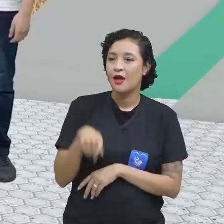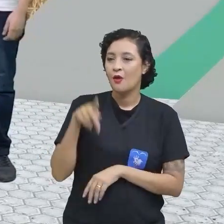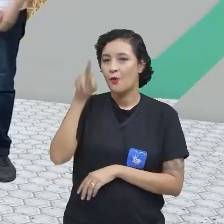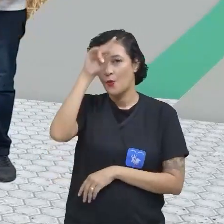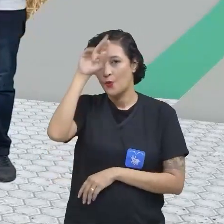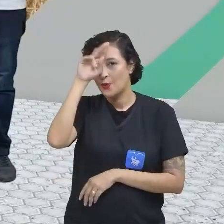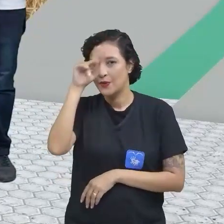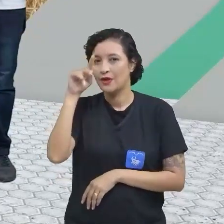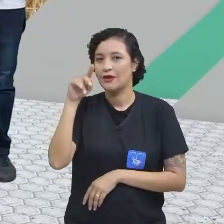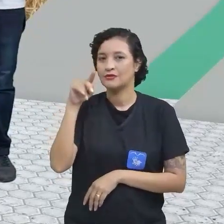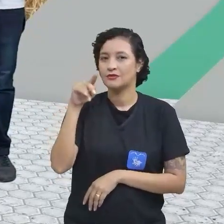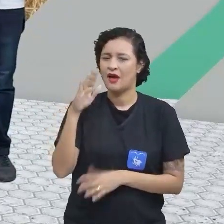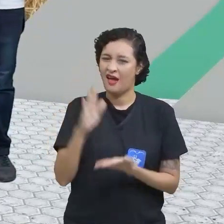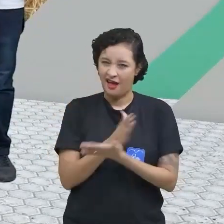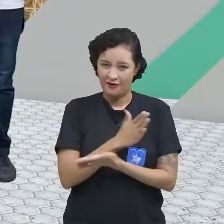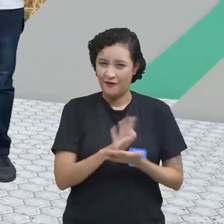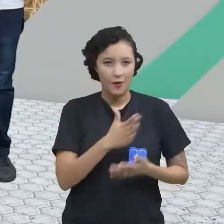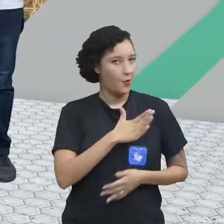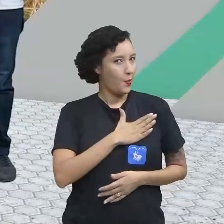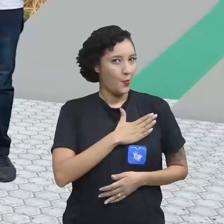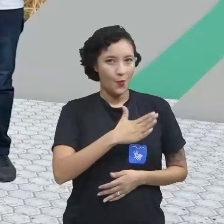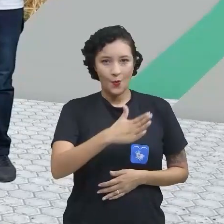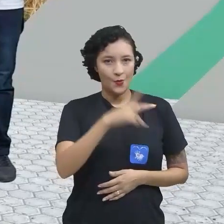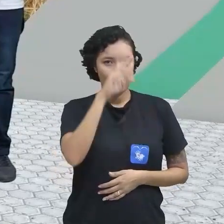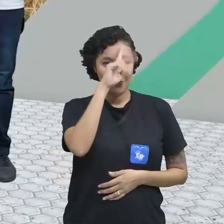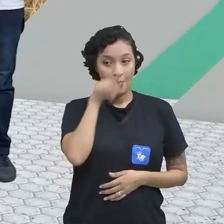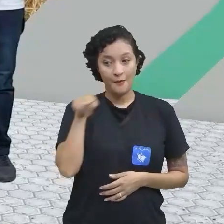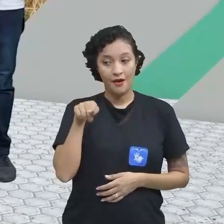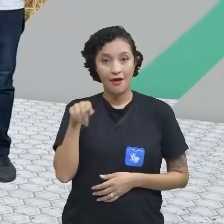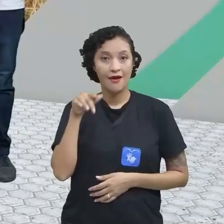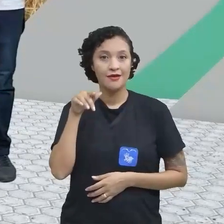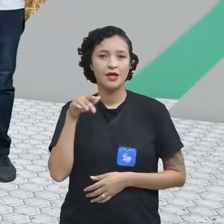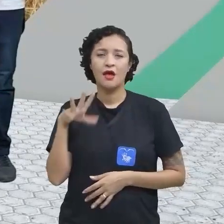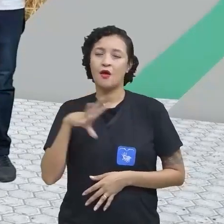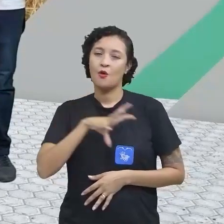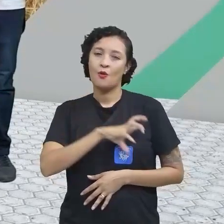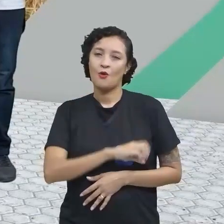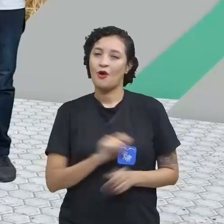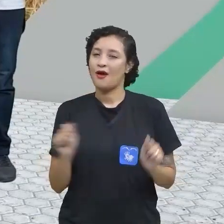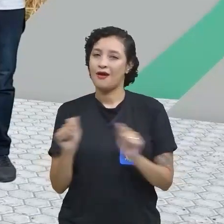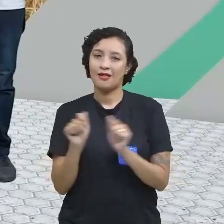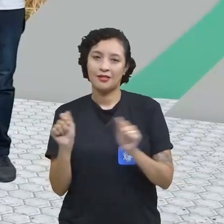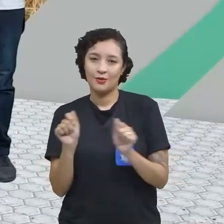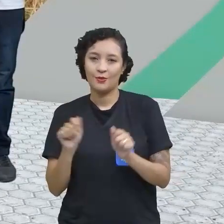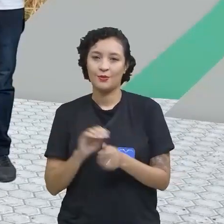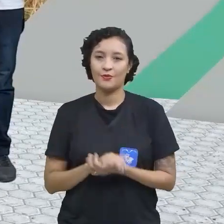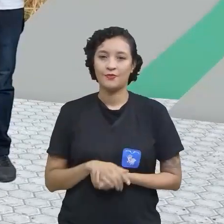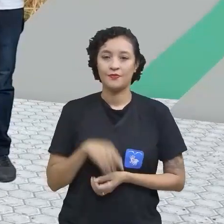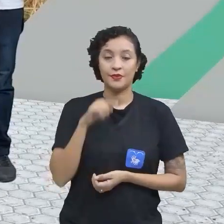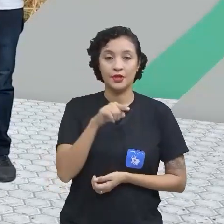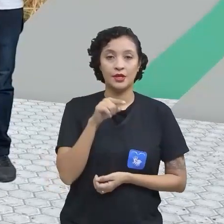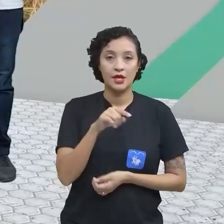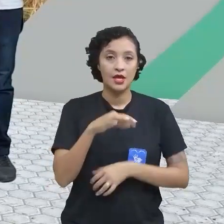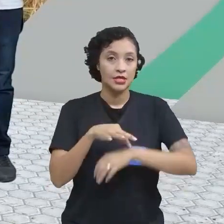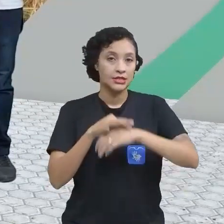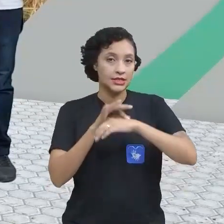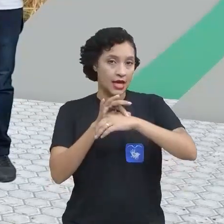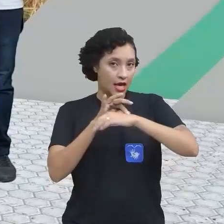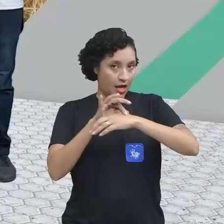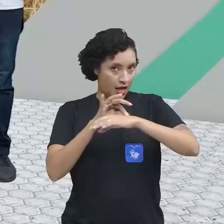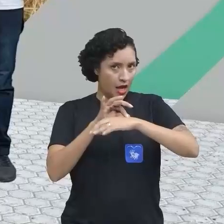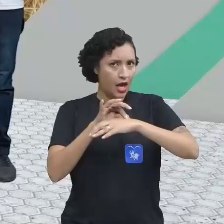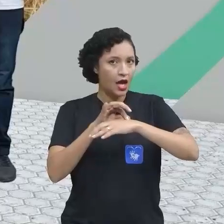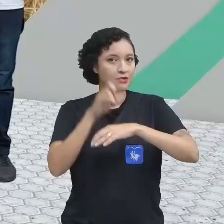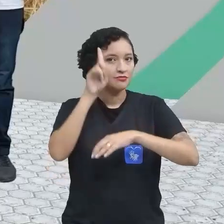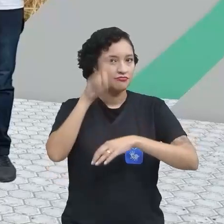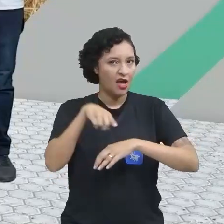mas esse tamanduá-bandeira, ele ama os insetos. E a carne dele ele também é muito caçado,